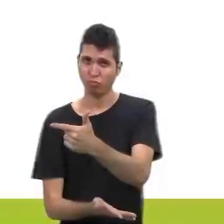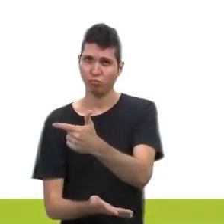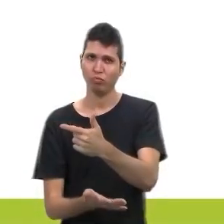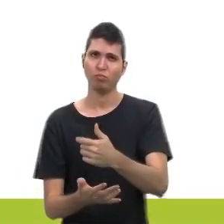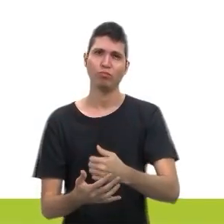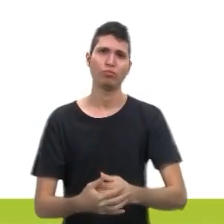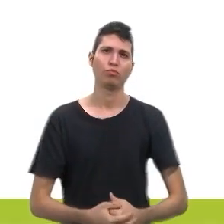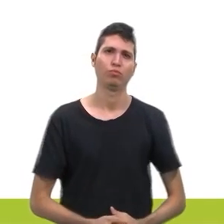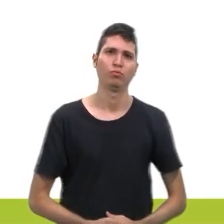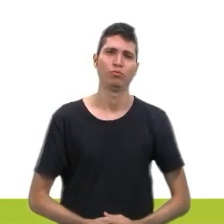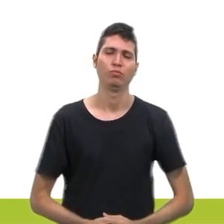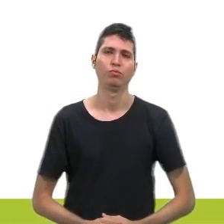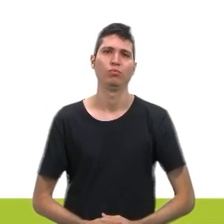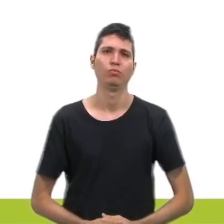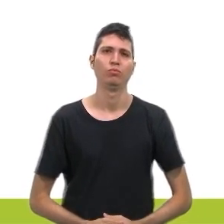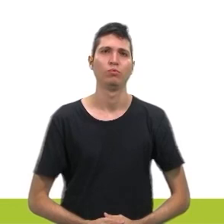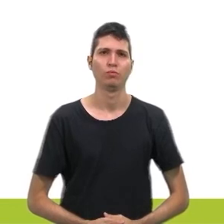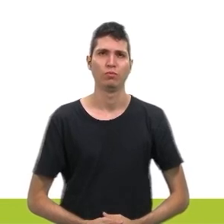aos próximos exemplos.